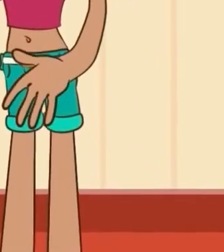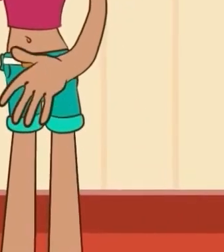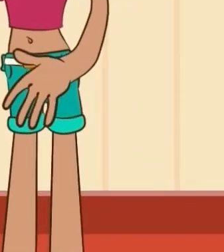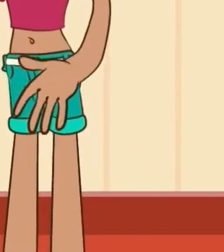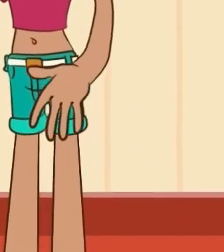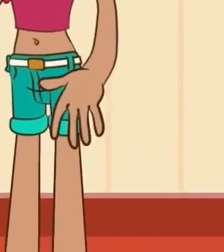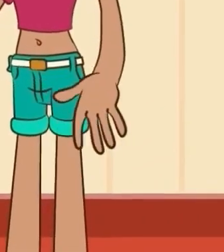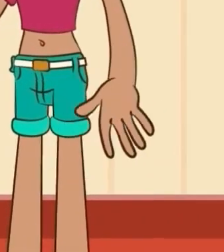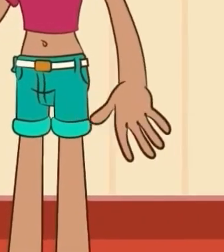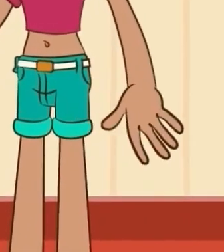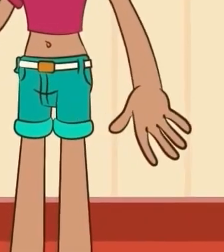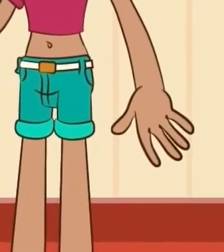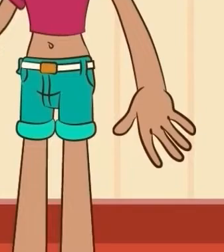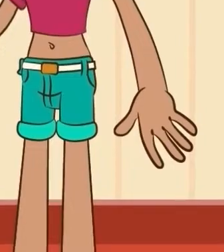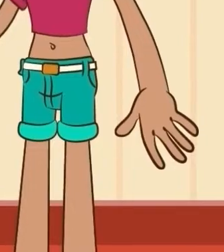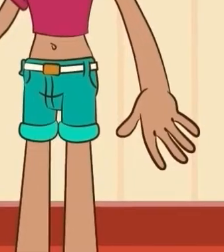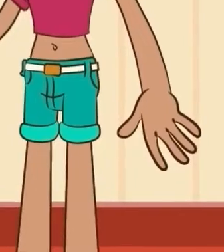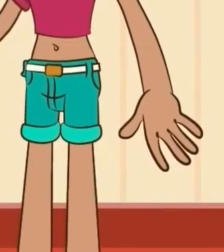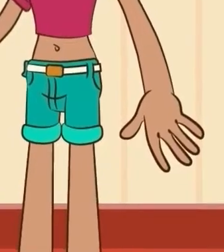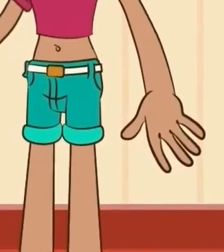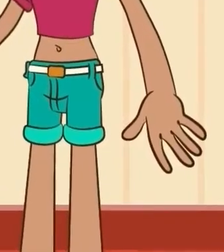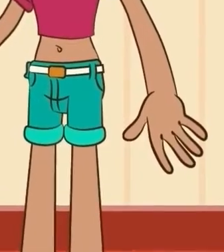She.